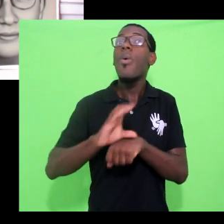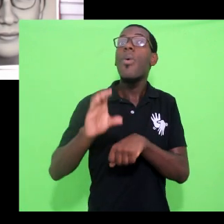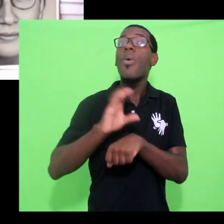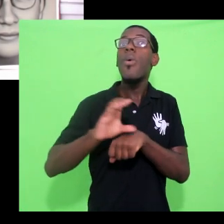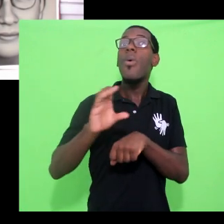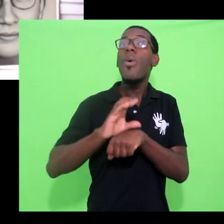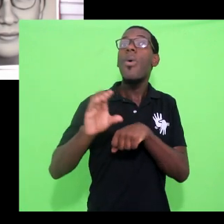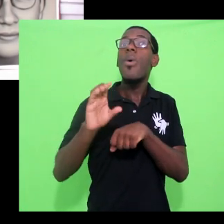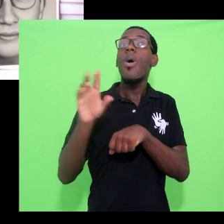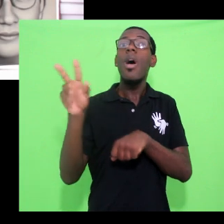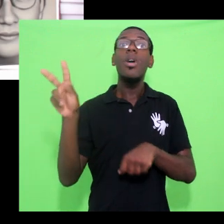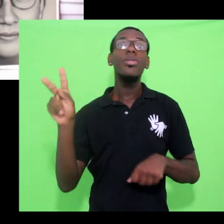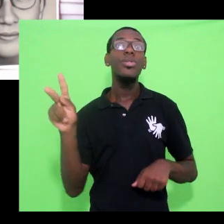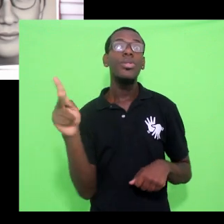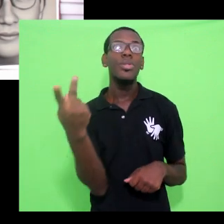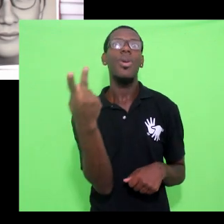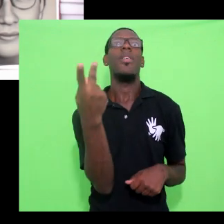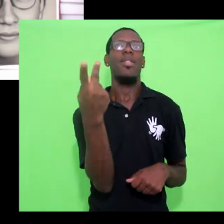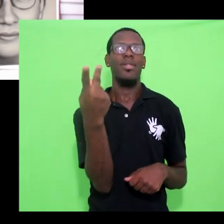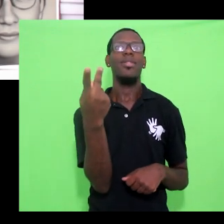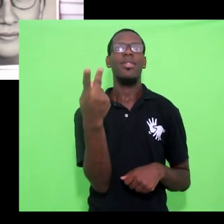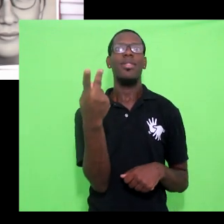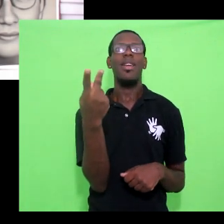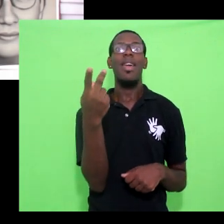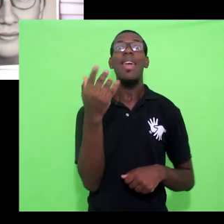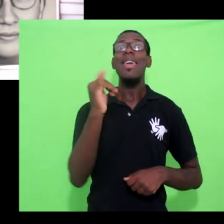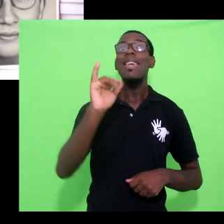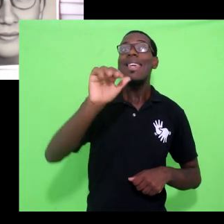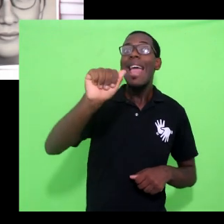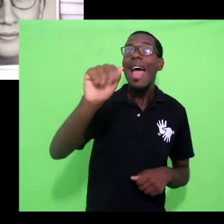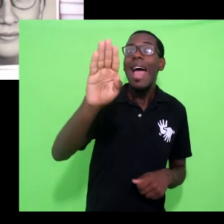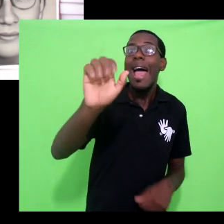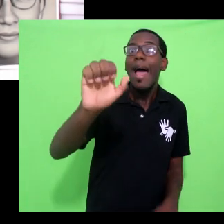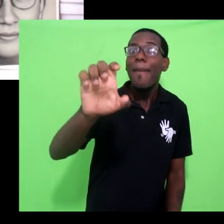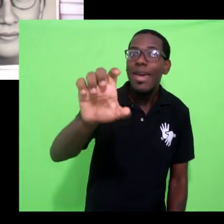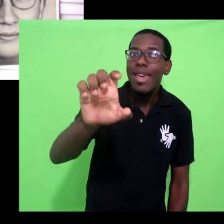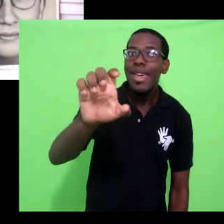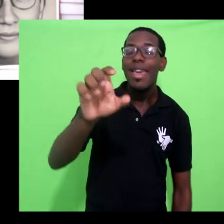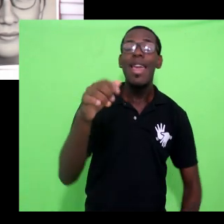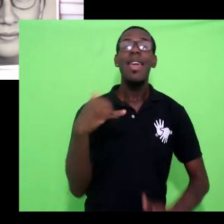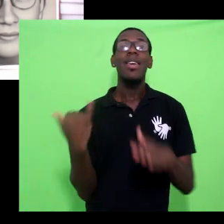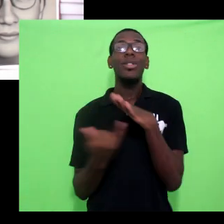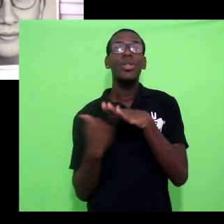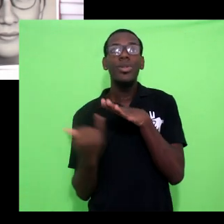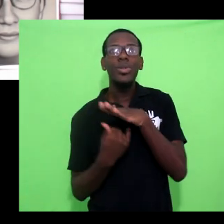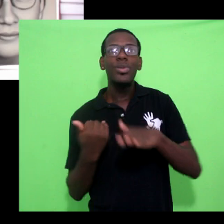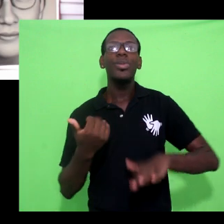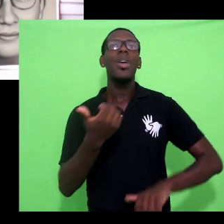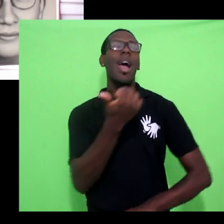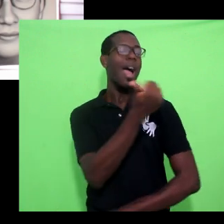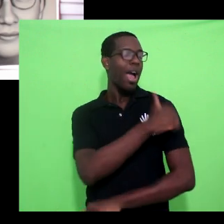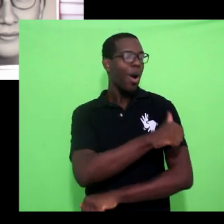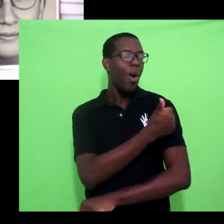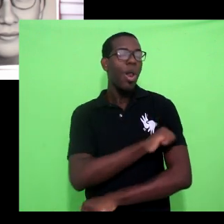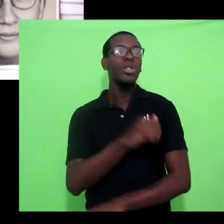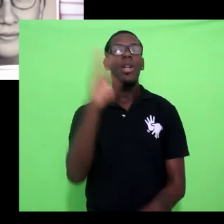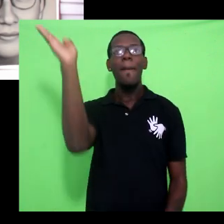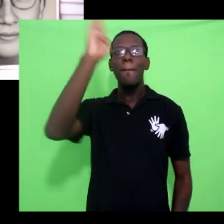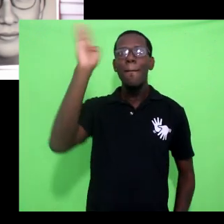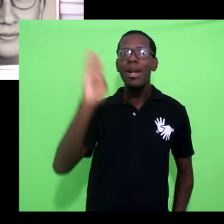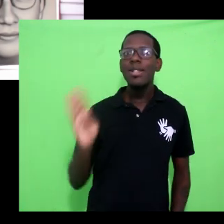que eu procurei, que eu busquei, depois fui realizar, foi um curso de